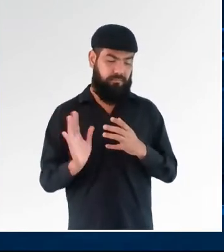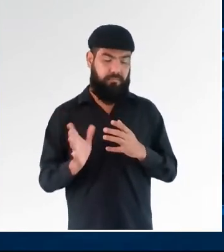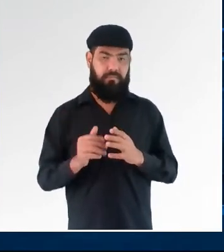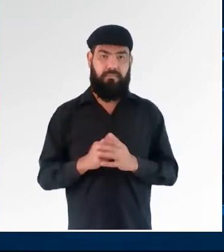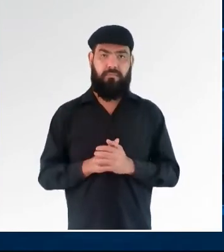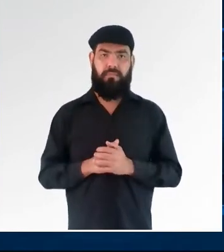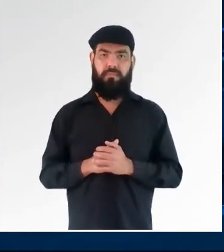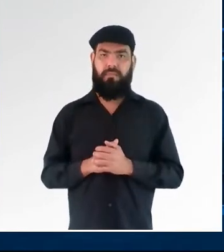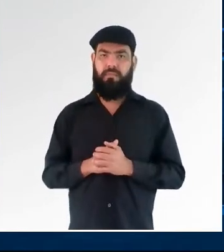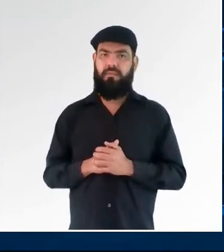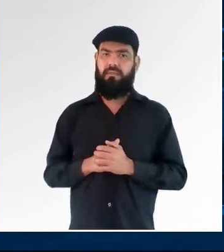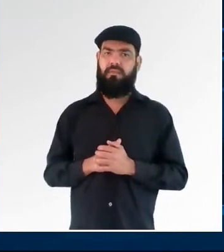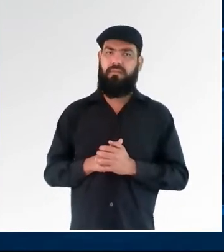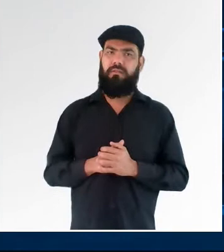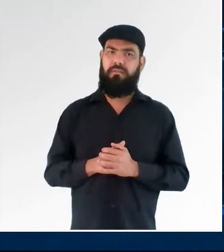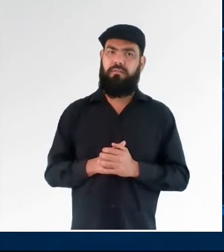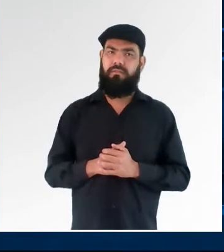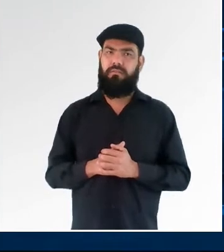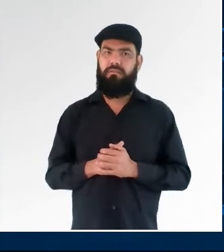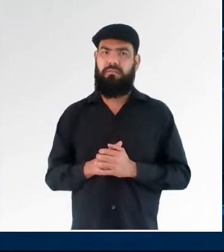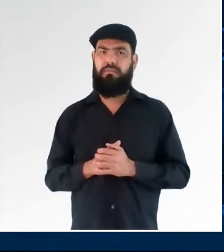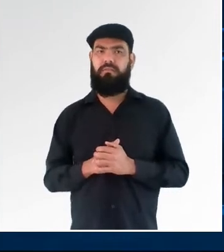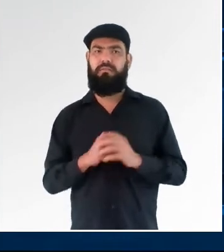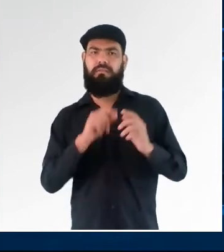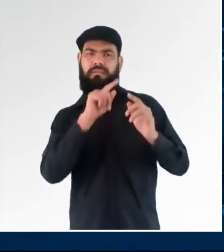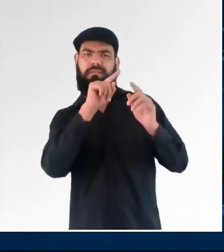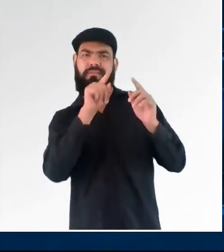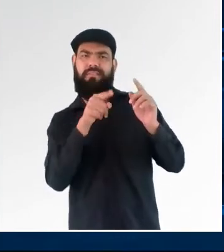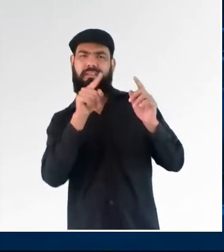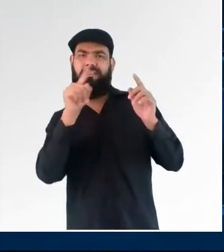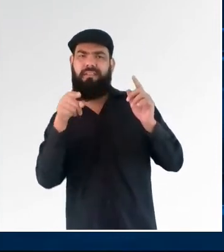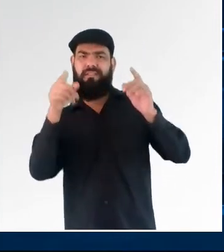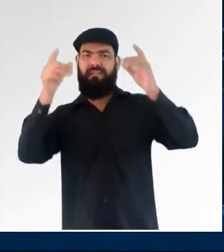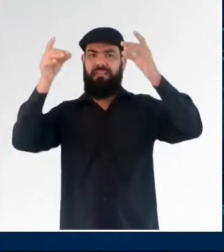situações que ficam entre vírgulas, expressões explicativas.